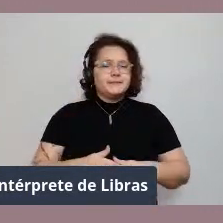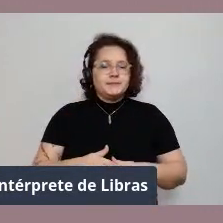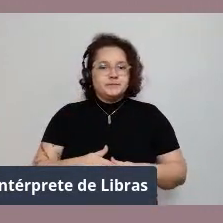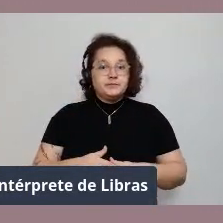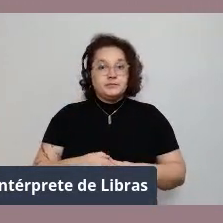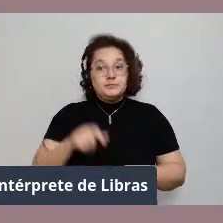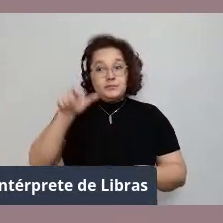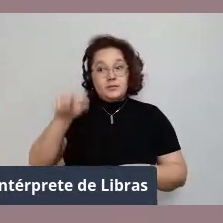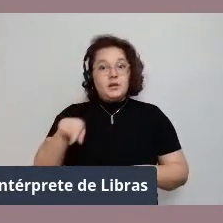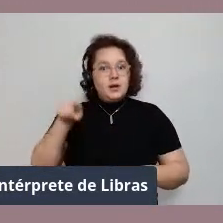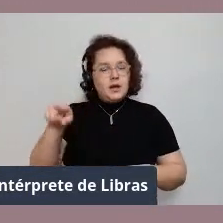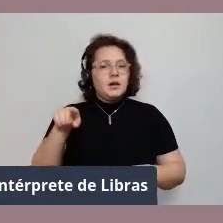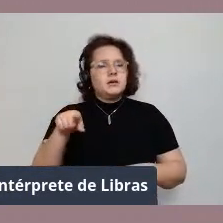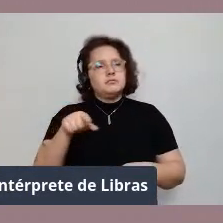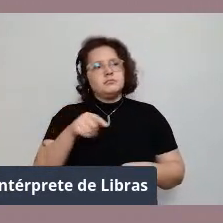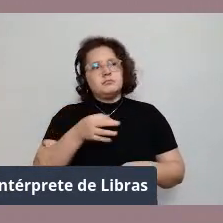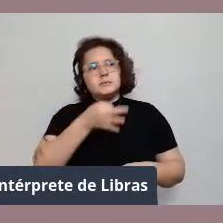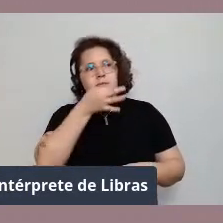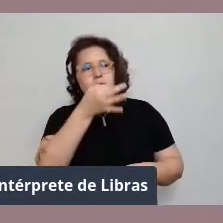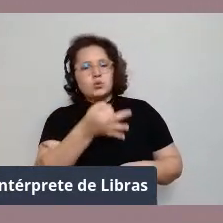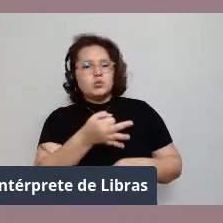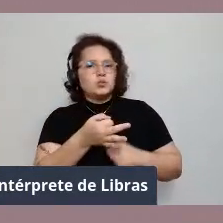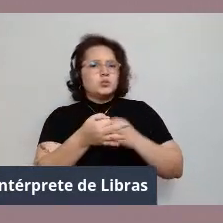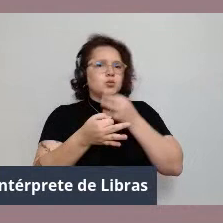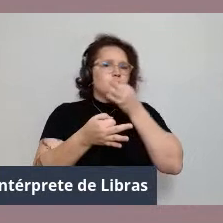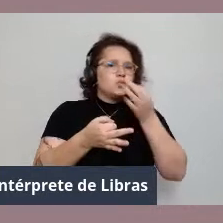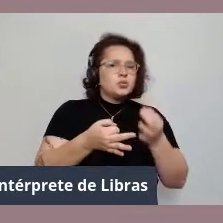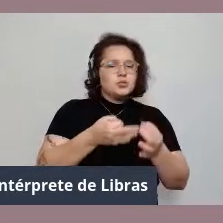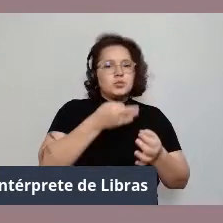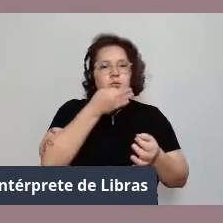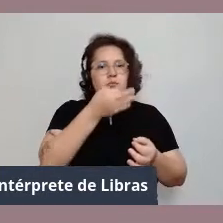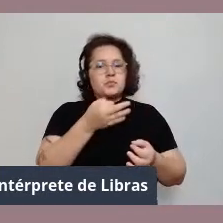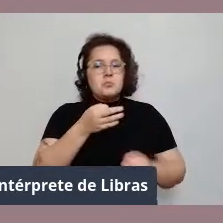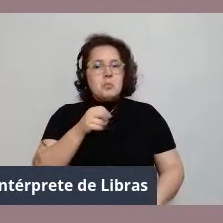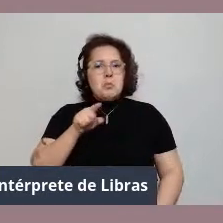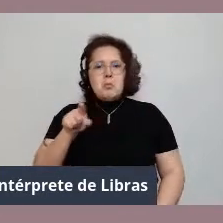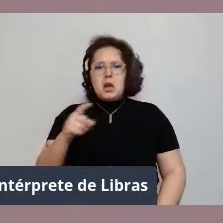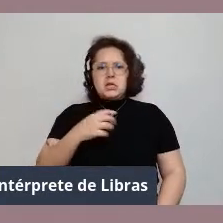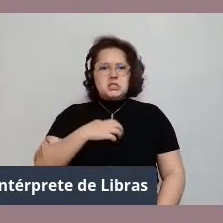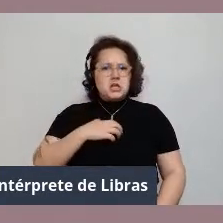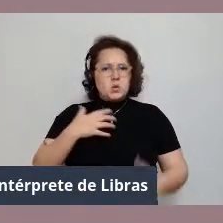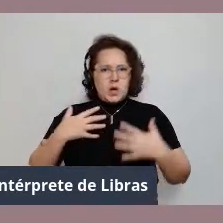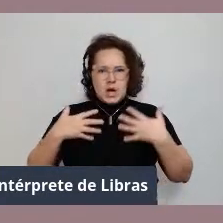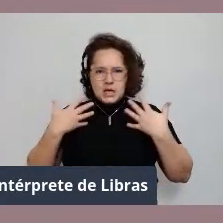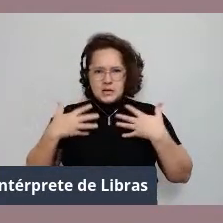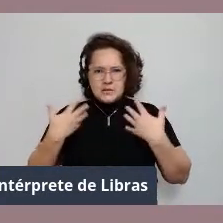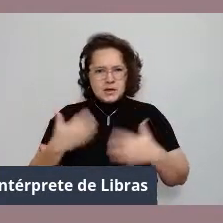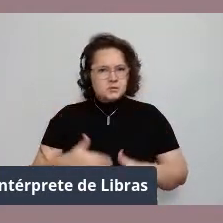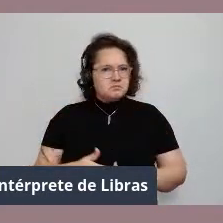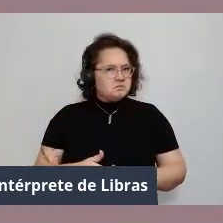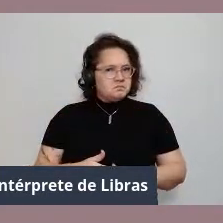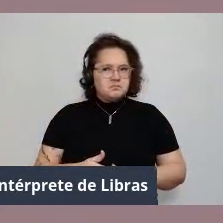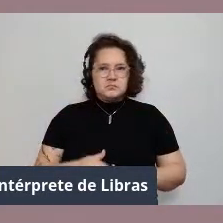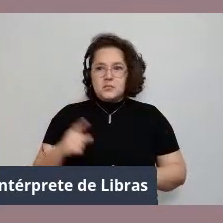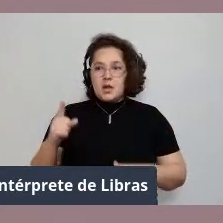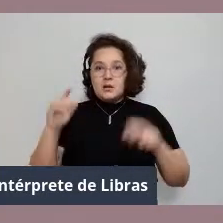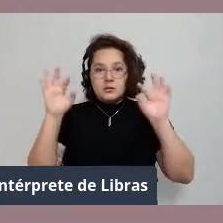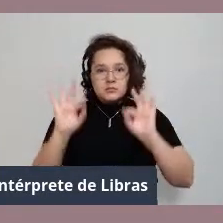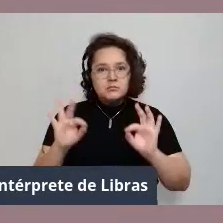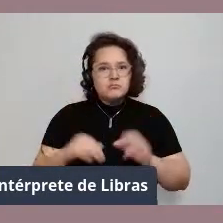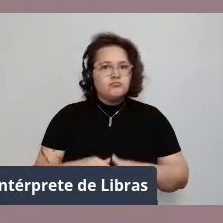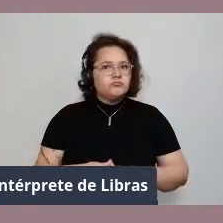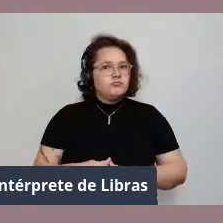Clarice começou a se manifestar cada vez mais. Não me pareceu animada nem entusiasmada com o assunto, mas